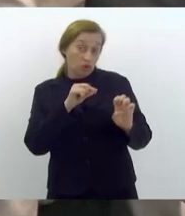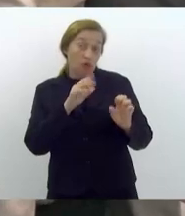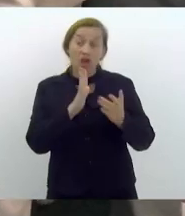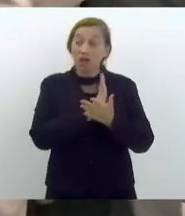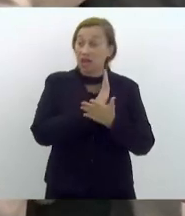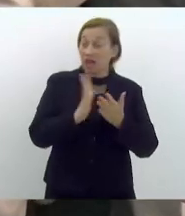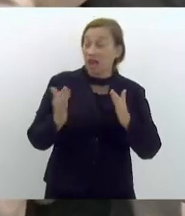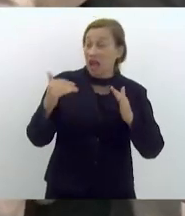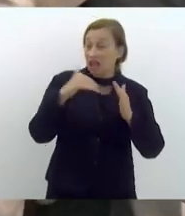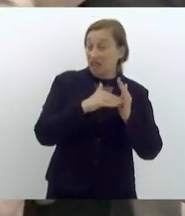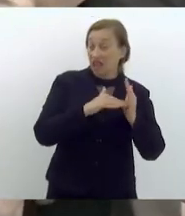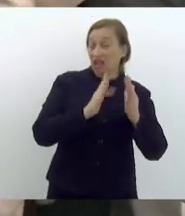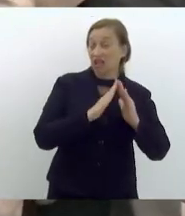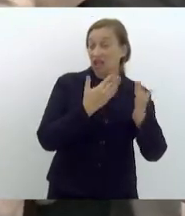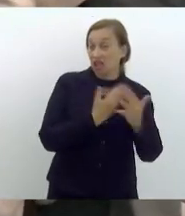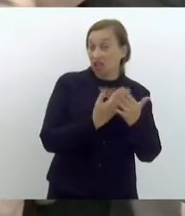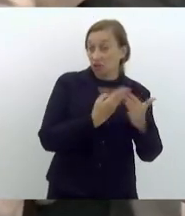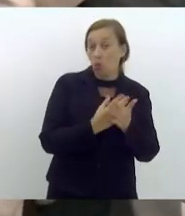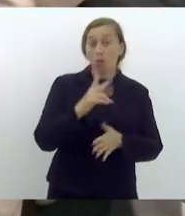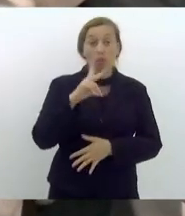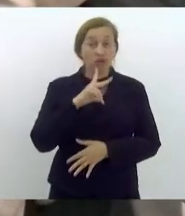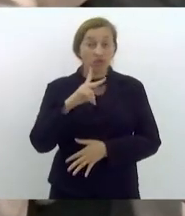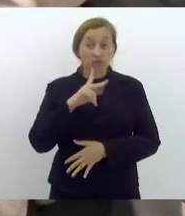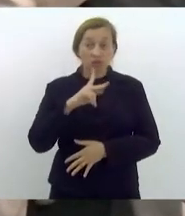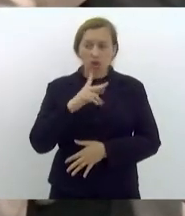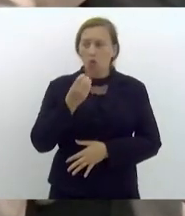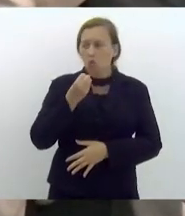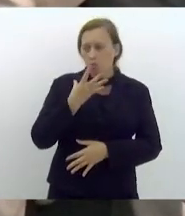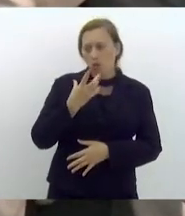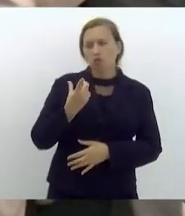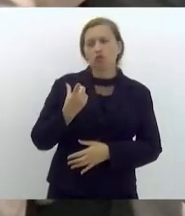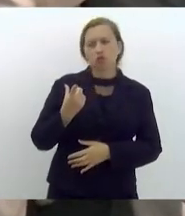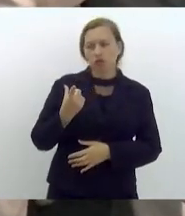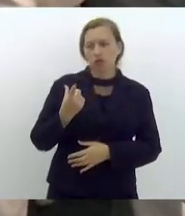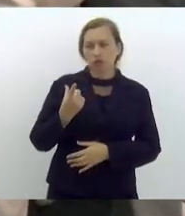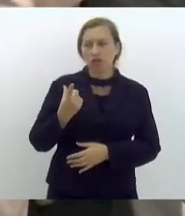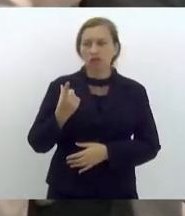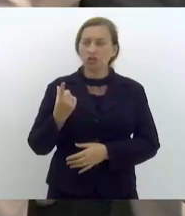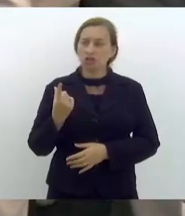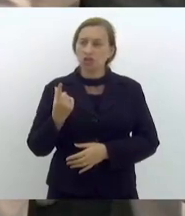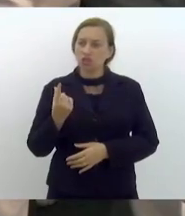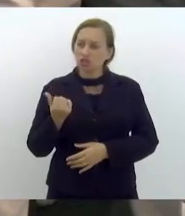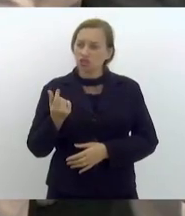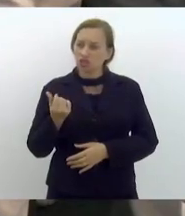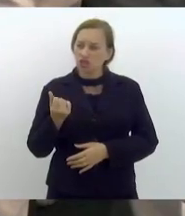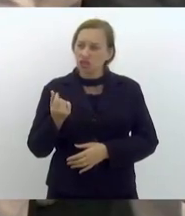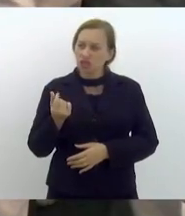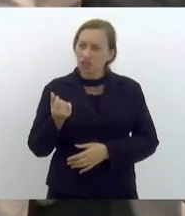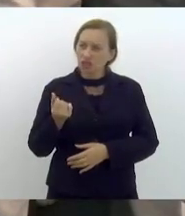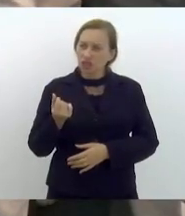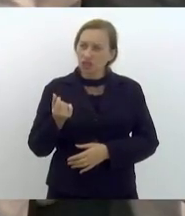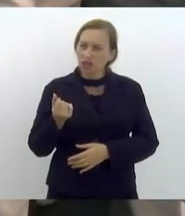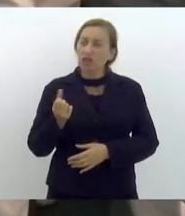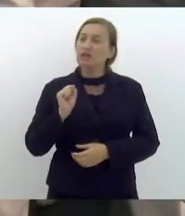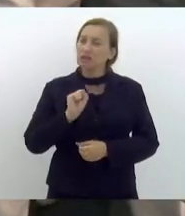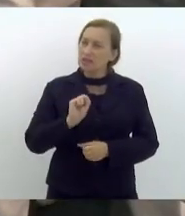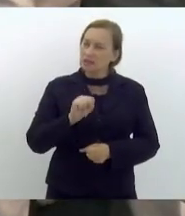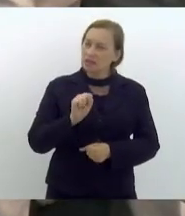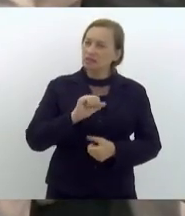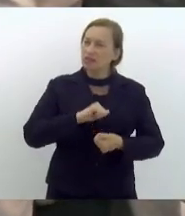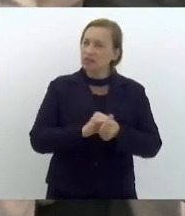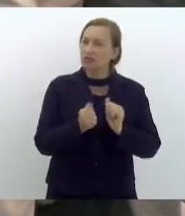nas escolas e cantinas particulares ganham um bom dinheiro e tem que fazer sem adequação